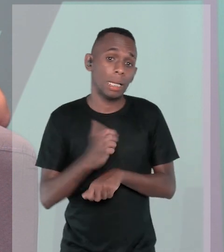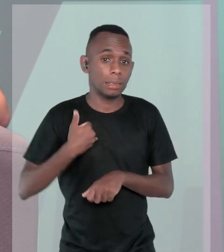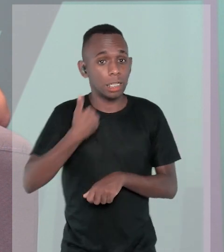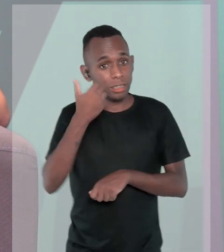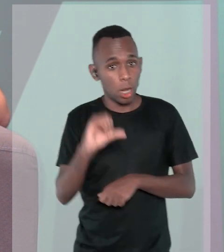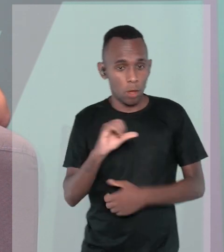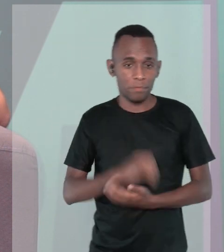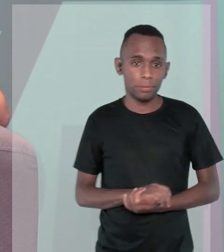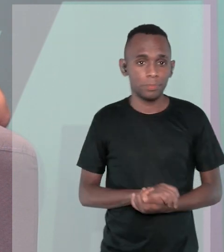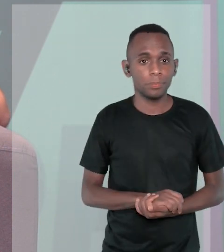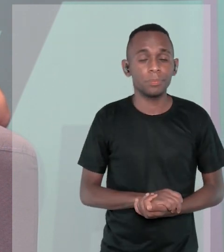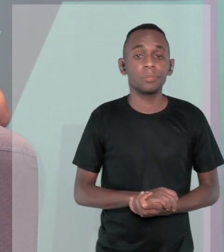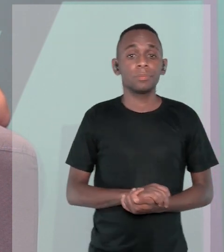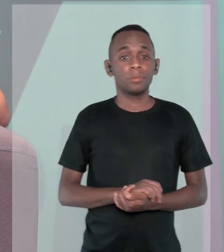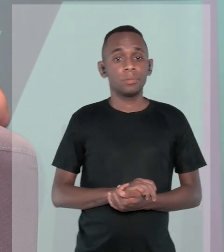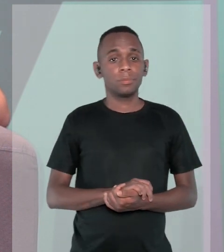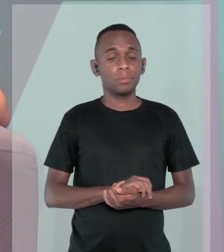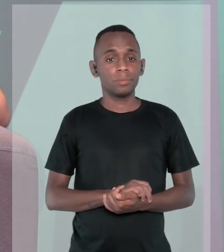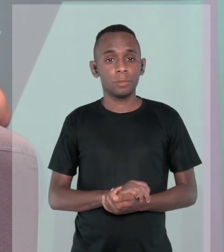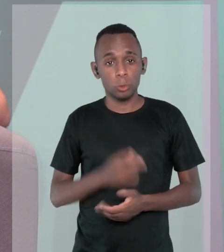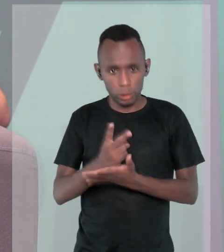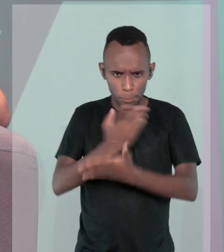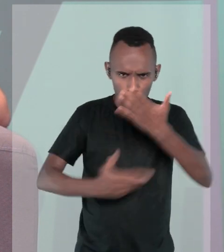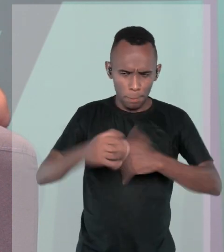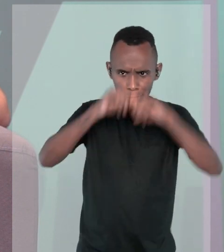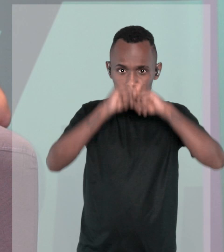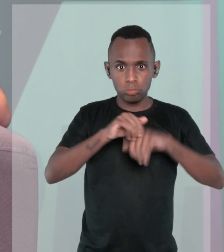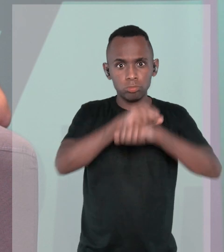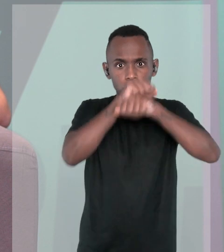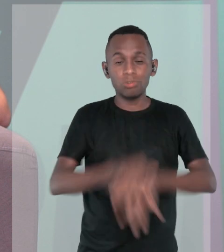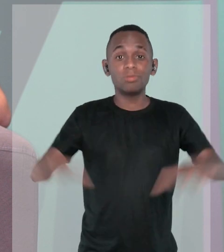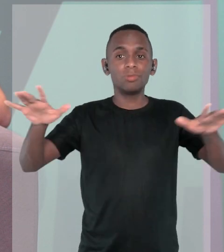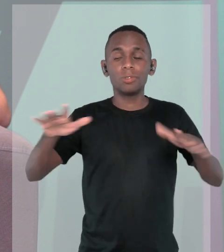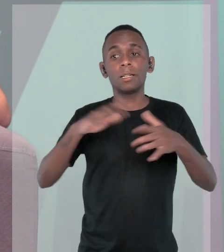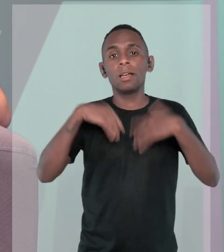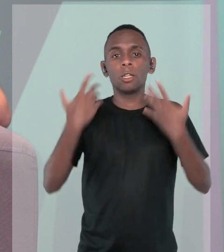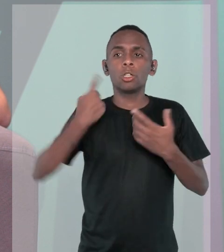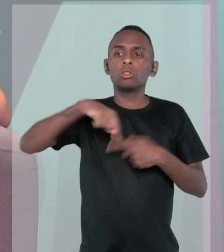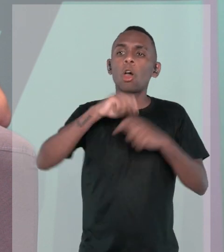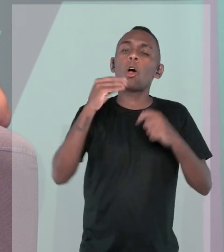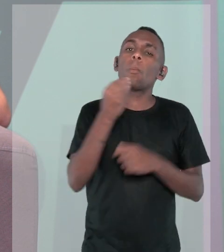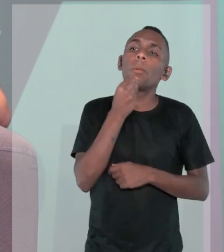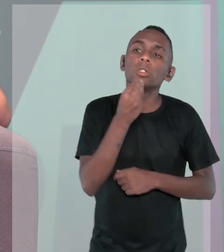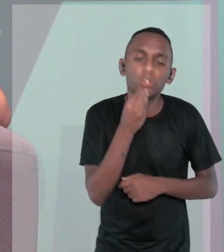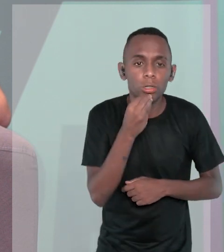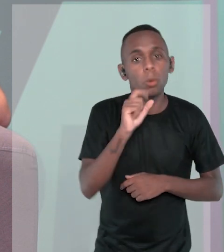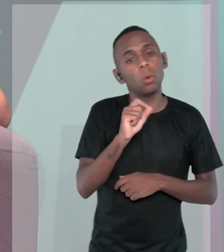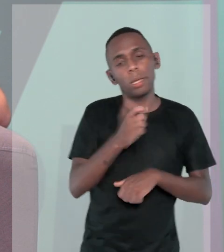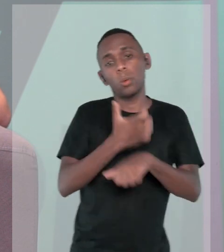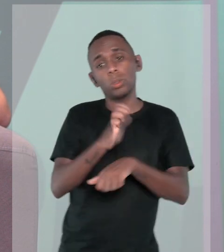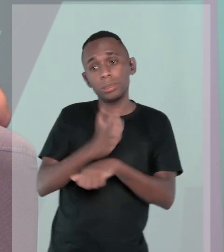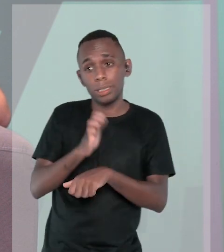19 anos, quando Sempre um Papo explodiu. E aí, a gente podia ver o seguinte, o